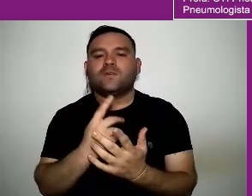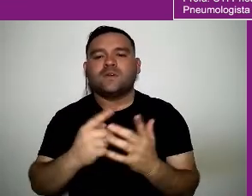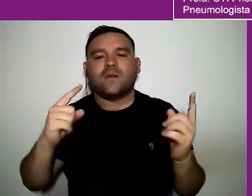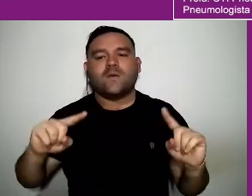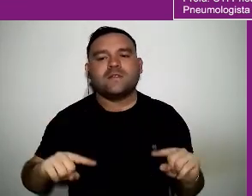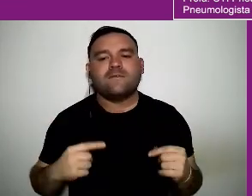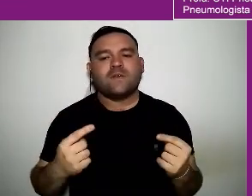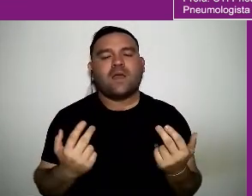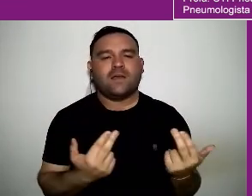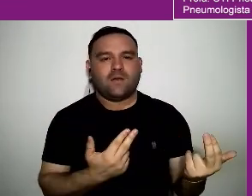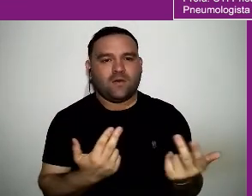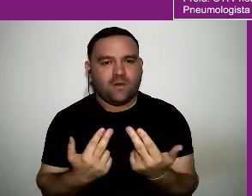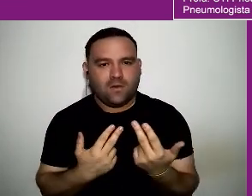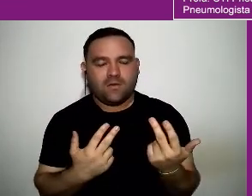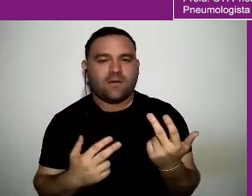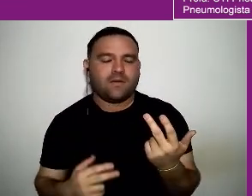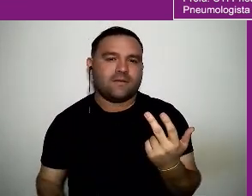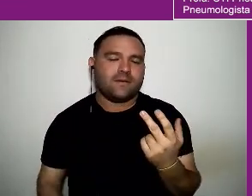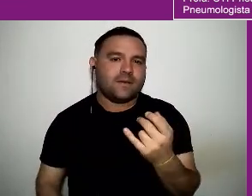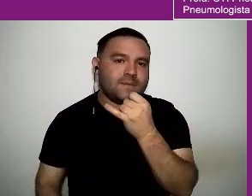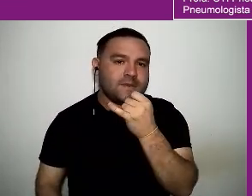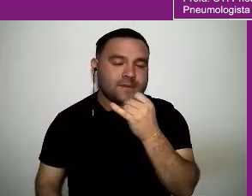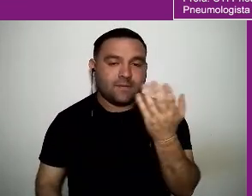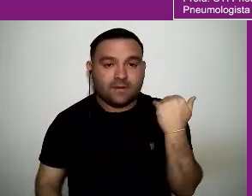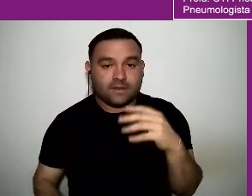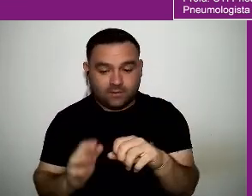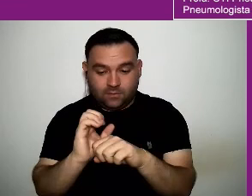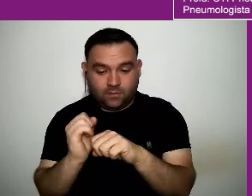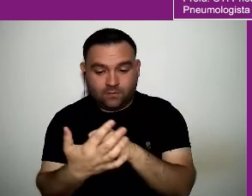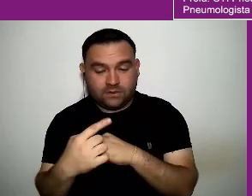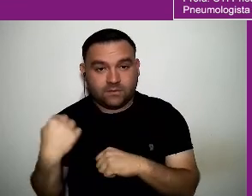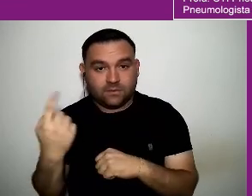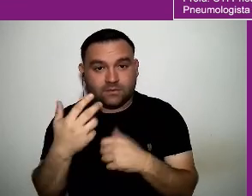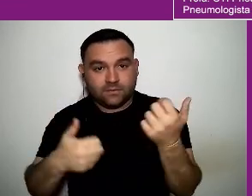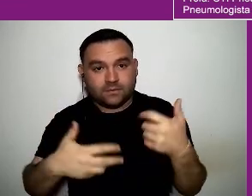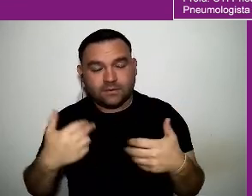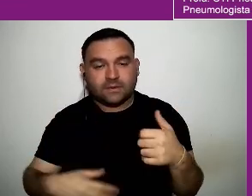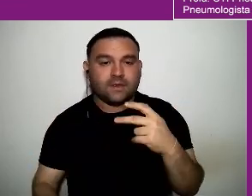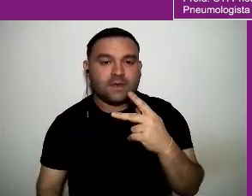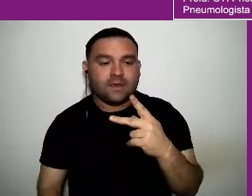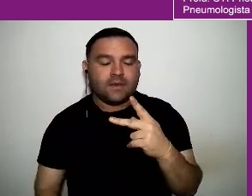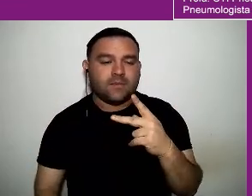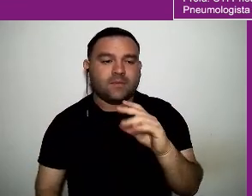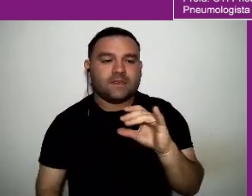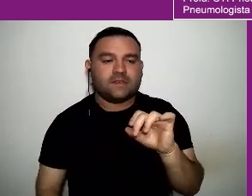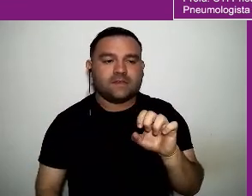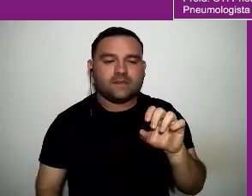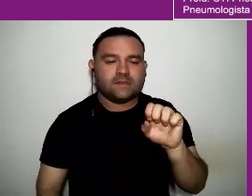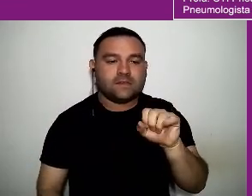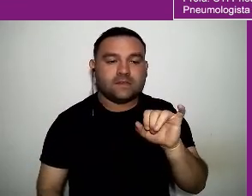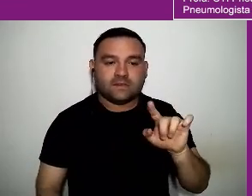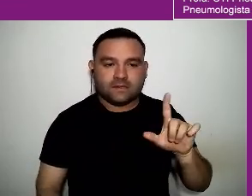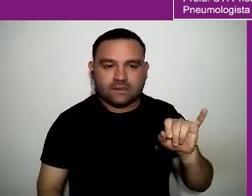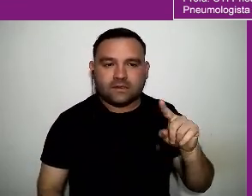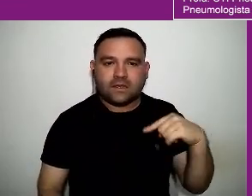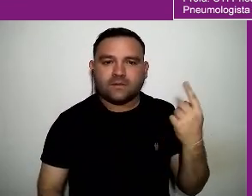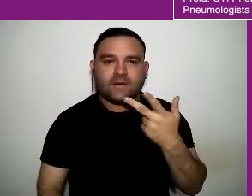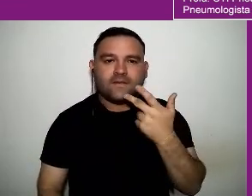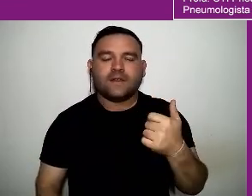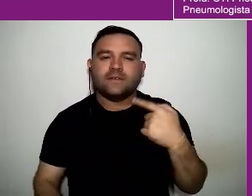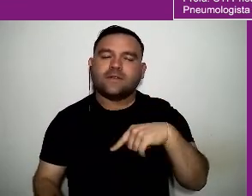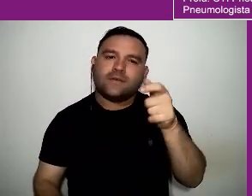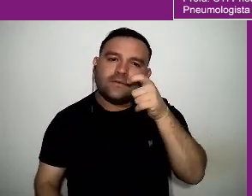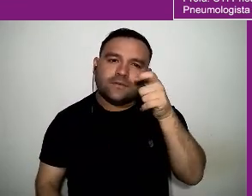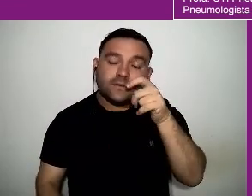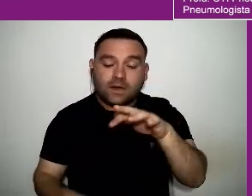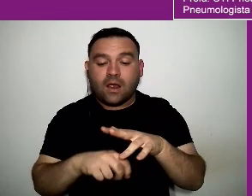até hoje, né? Que a gente, na COVID, que a gente comentou sobre a PECILI, em que a gente ficava